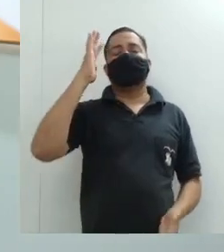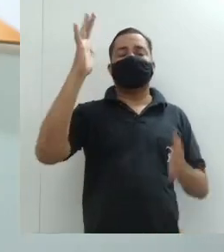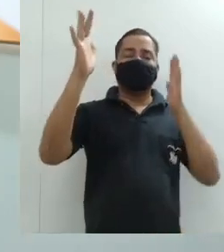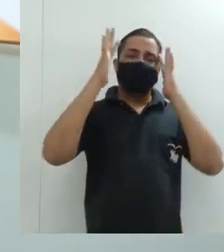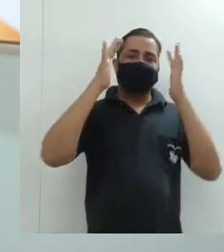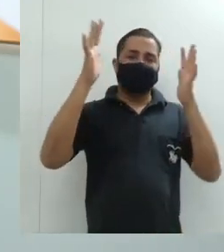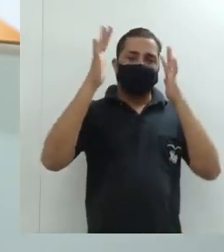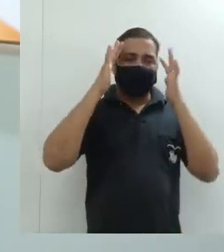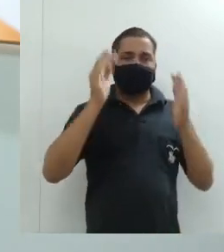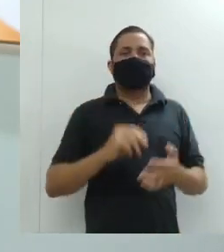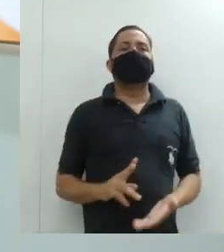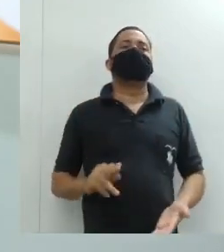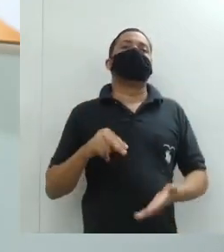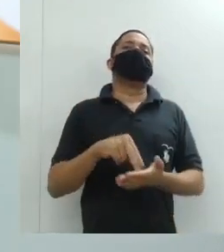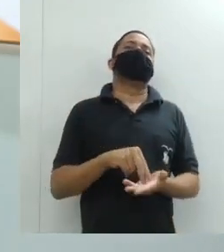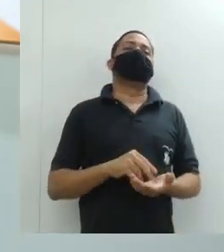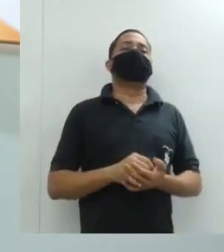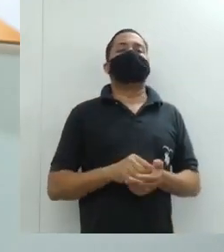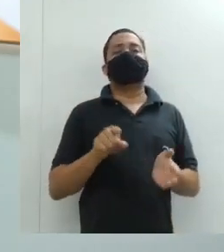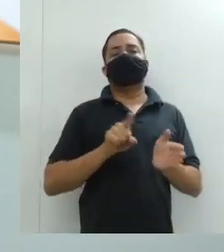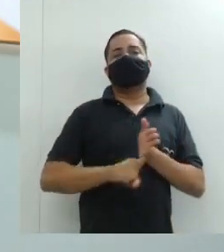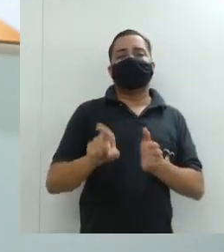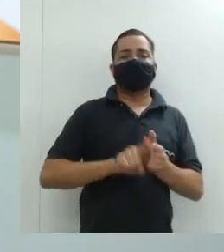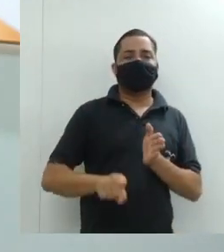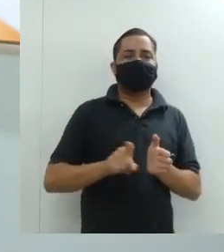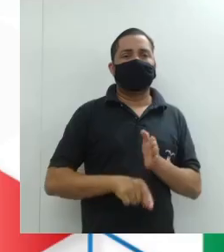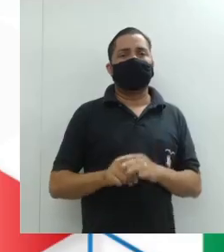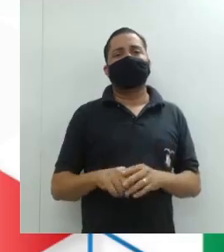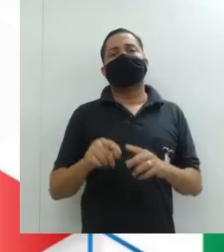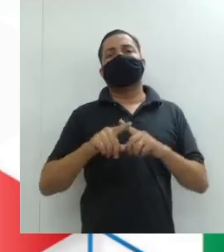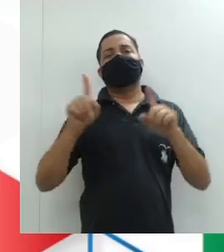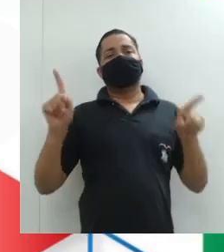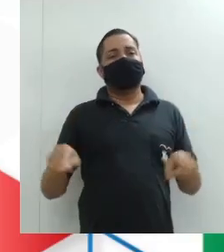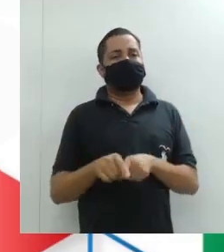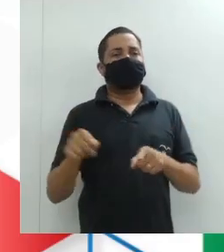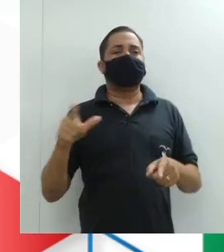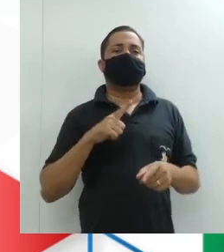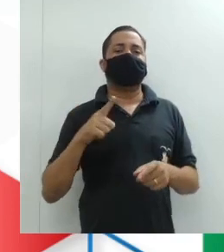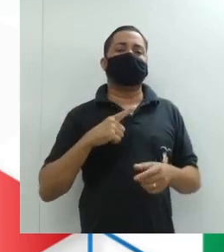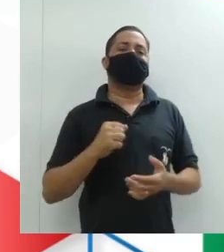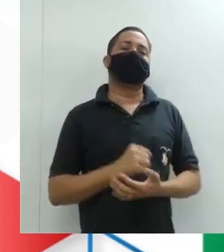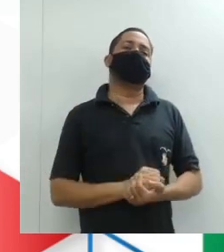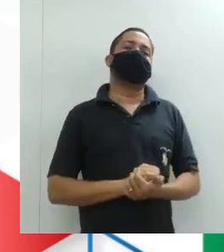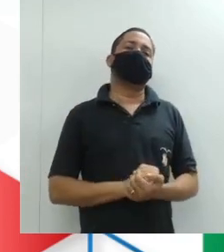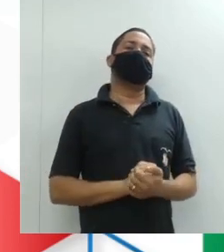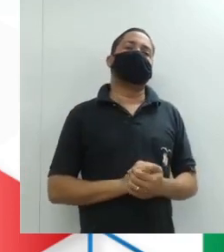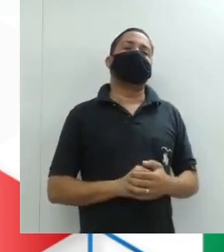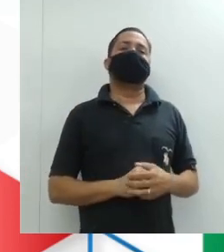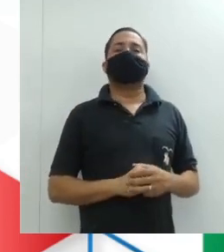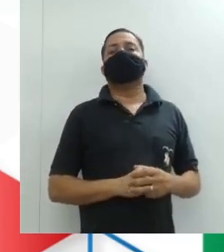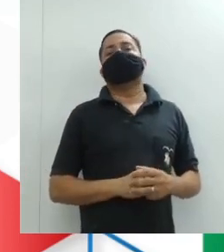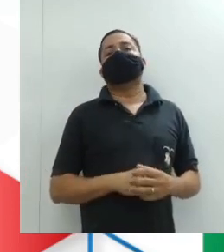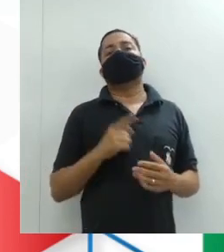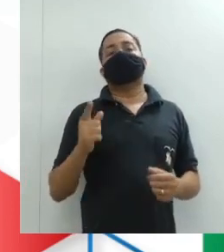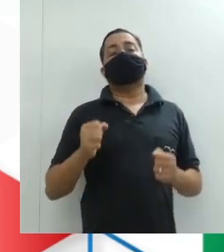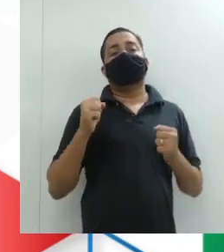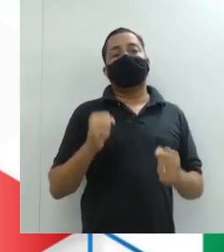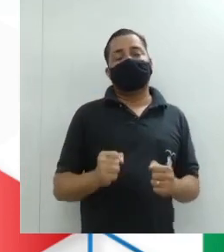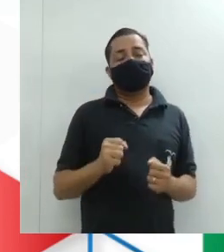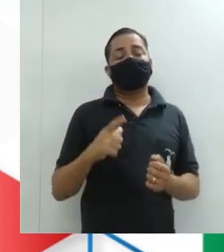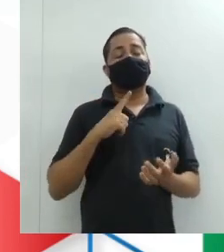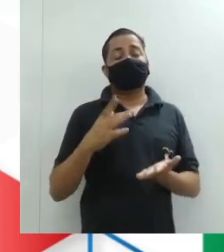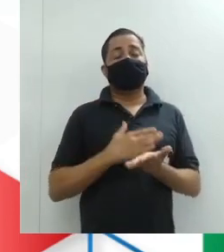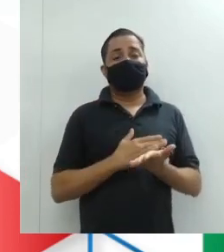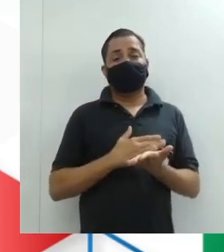filosófica, uma atitude de questionamento. Na tela, nós temos a atitude filosófica possui como ponto